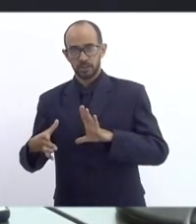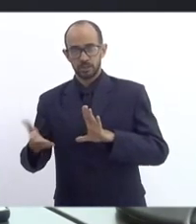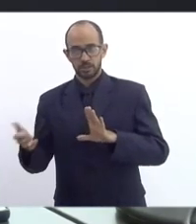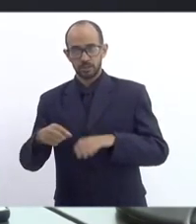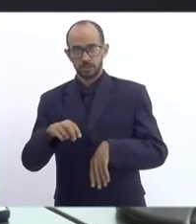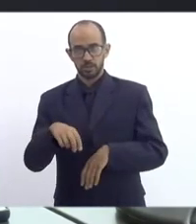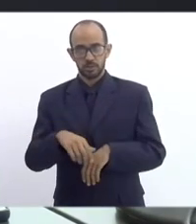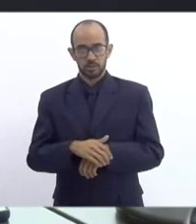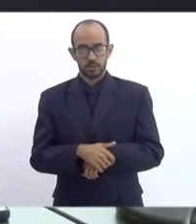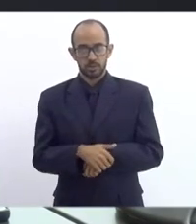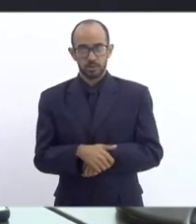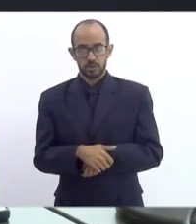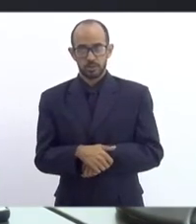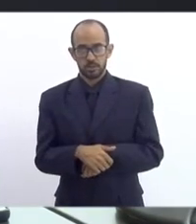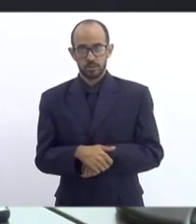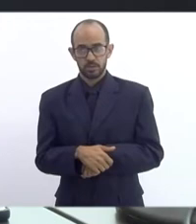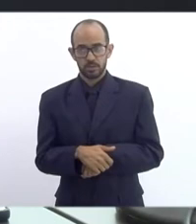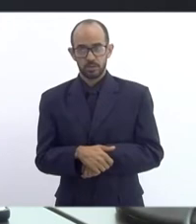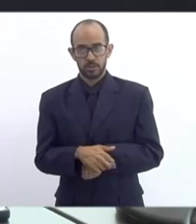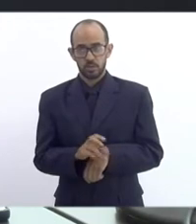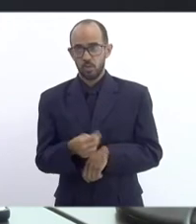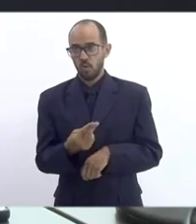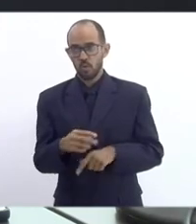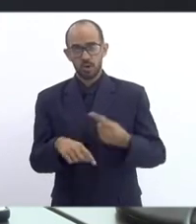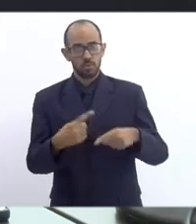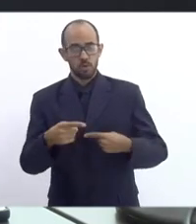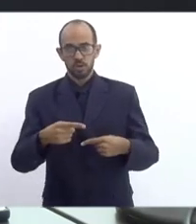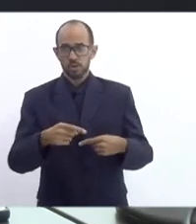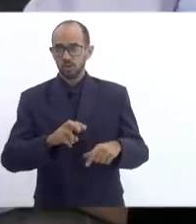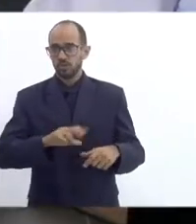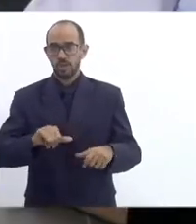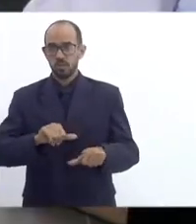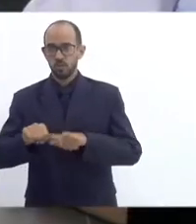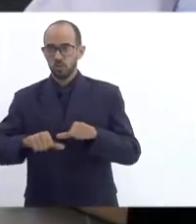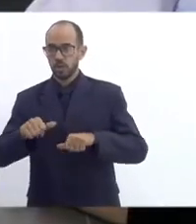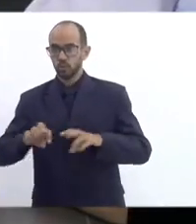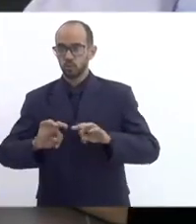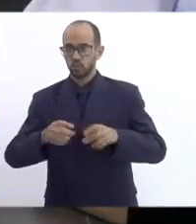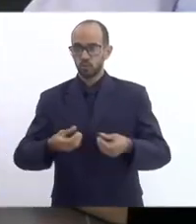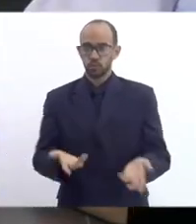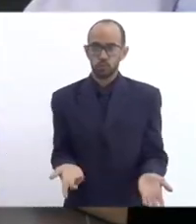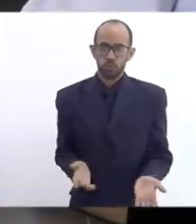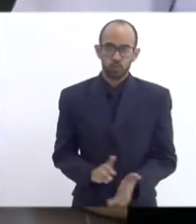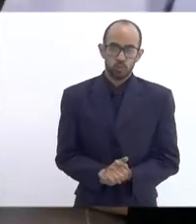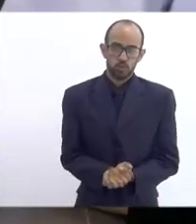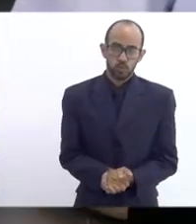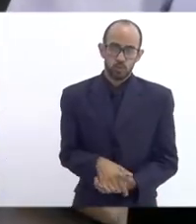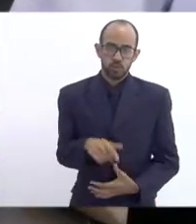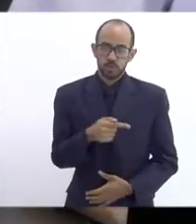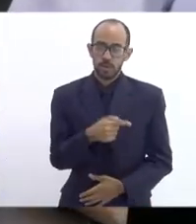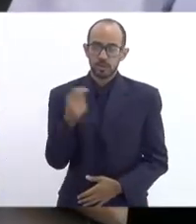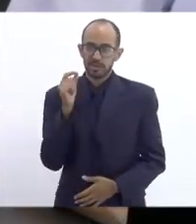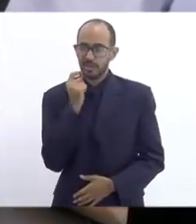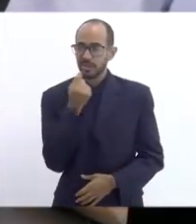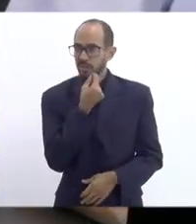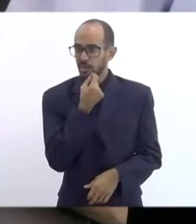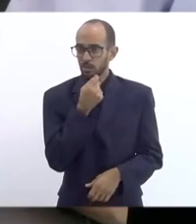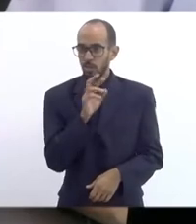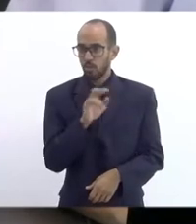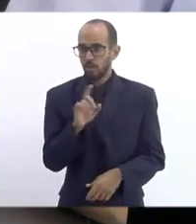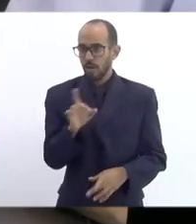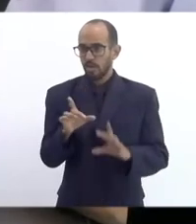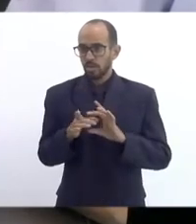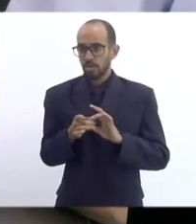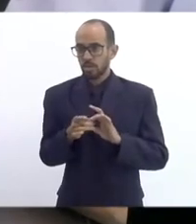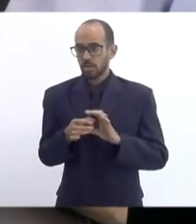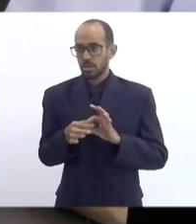Mandela. Senão, daqui a pouco, a gente diz que 7 de setembro não é mais a independência. Luiz Paulo, ao